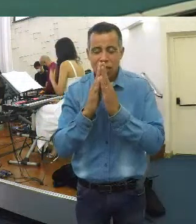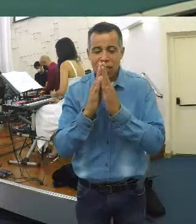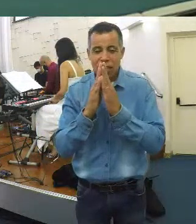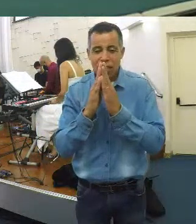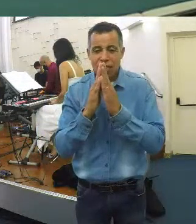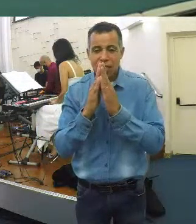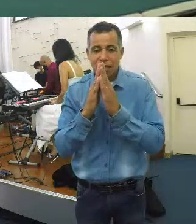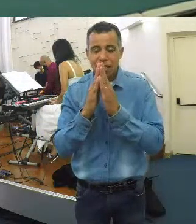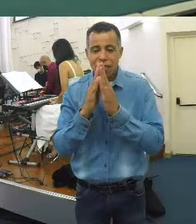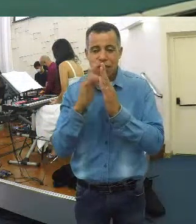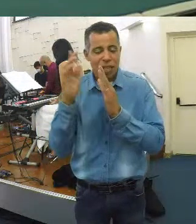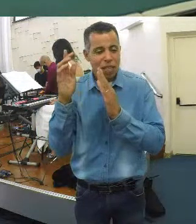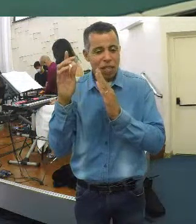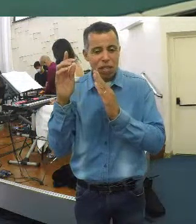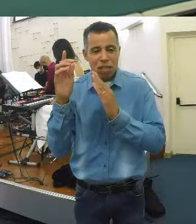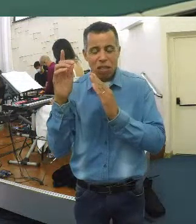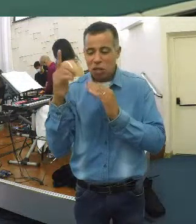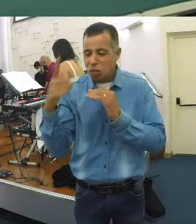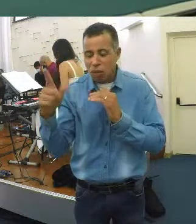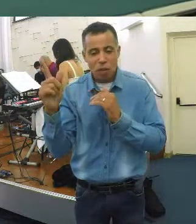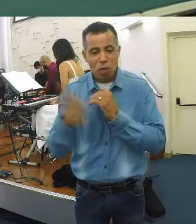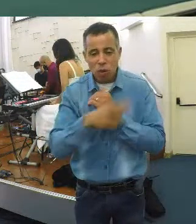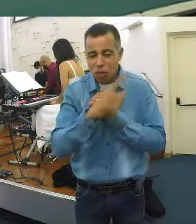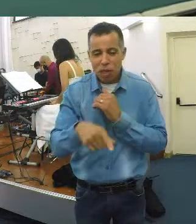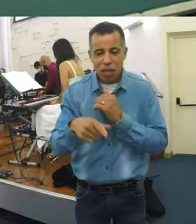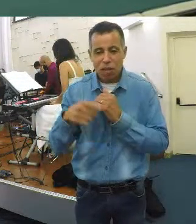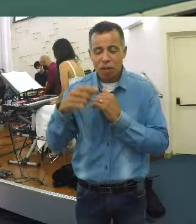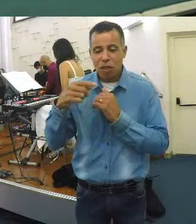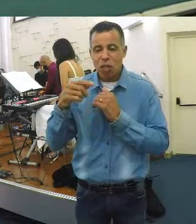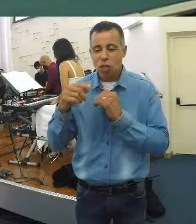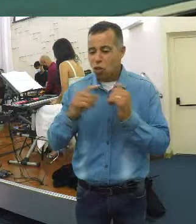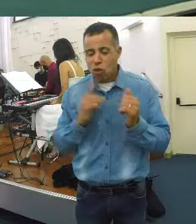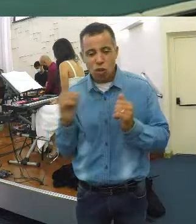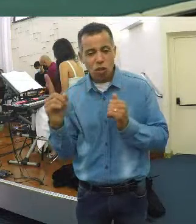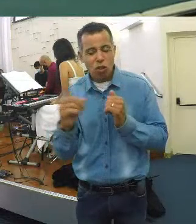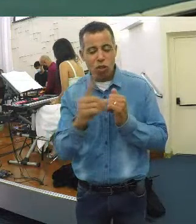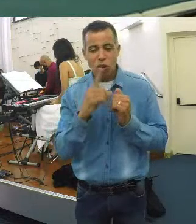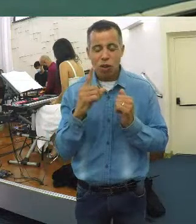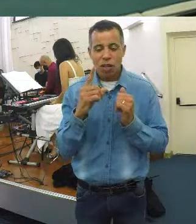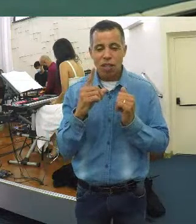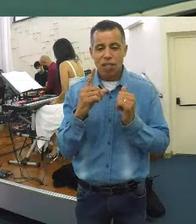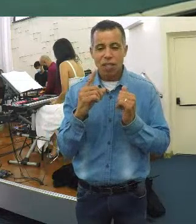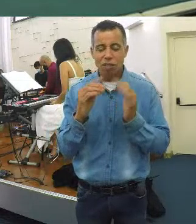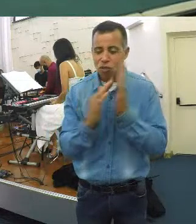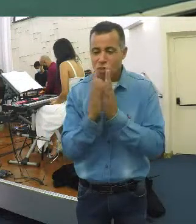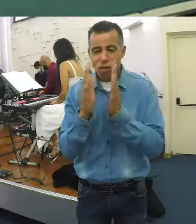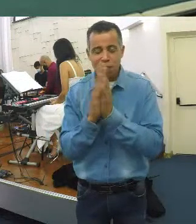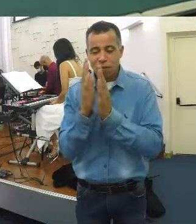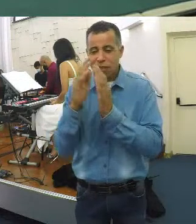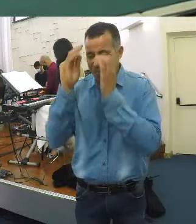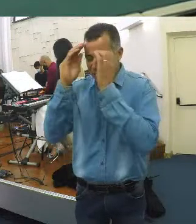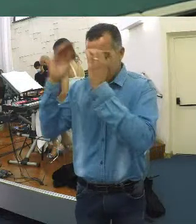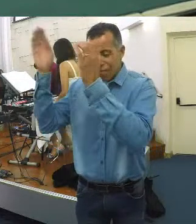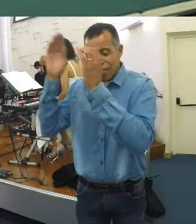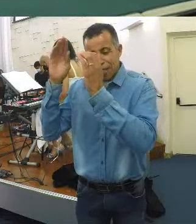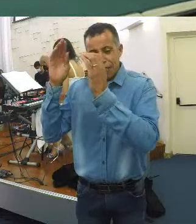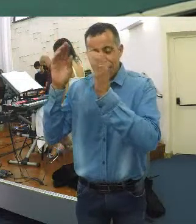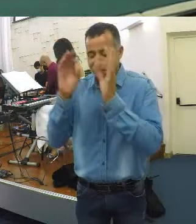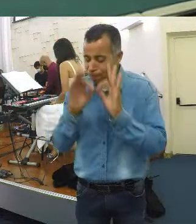Teu Santo Espírito. Nós Te louvamos, nós rendemos graças ao Teu nome e humildemente Te